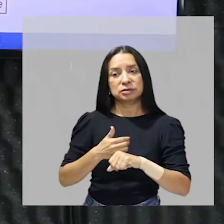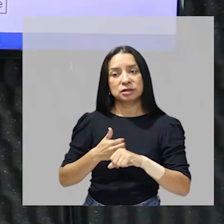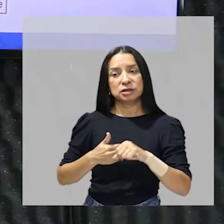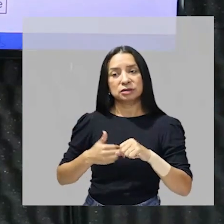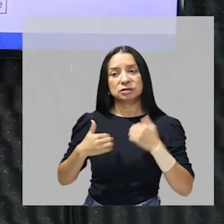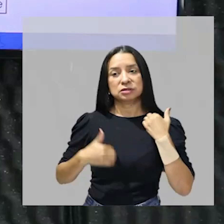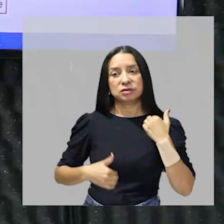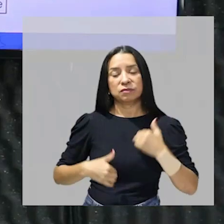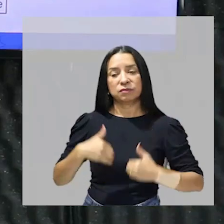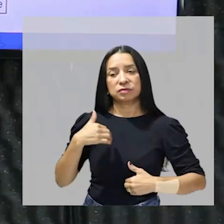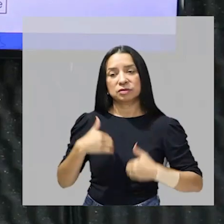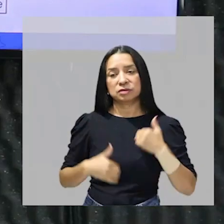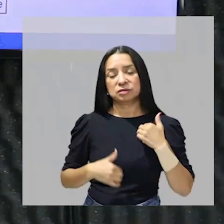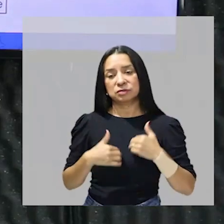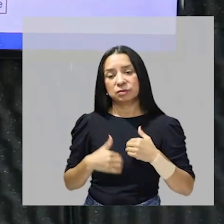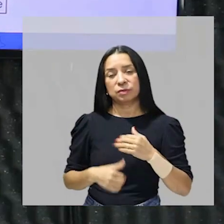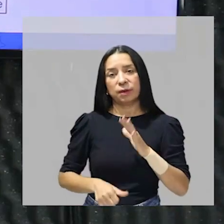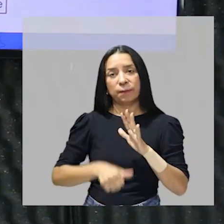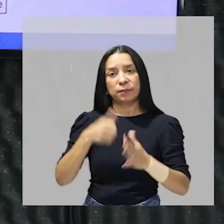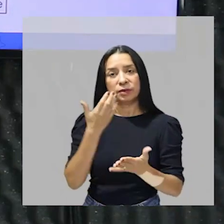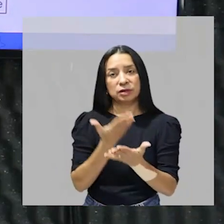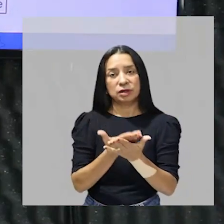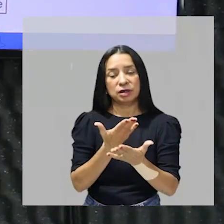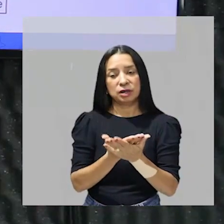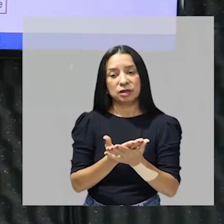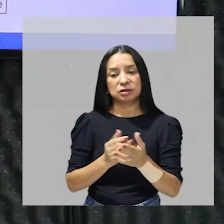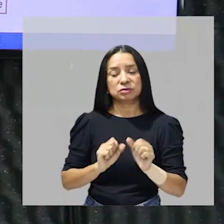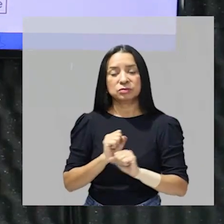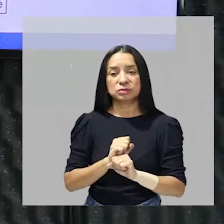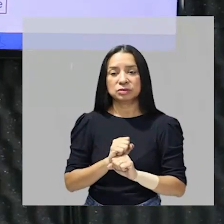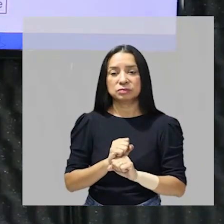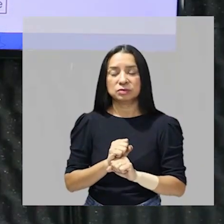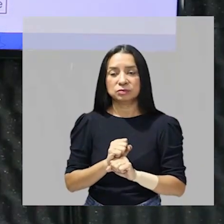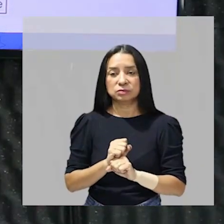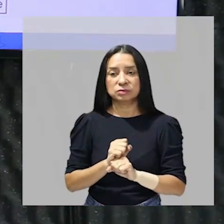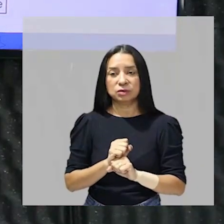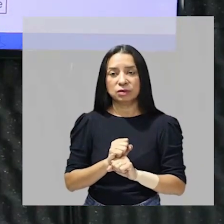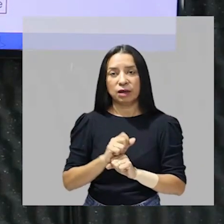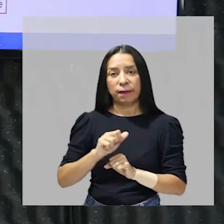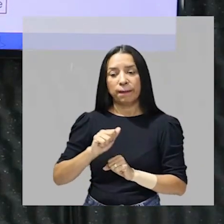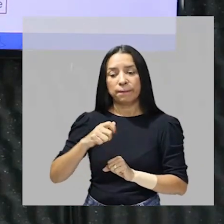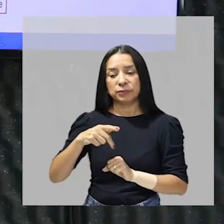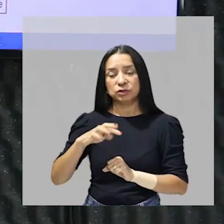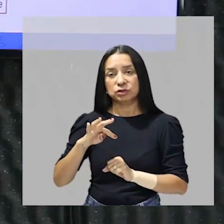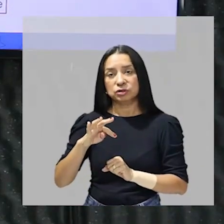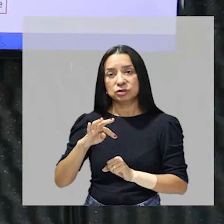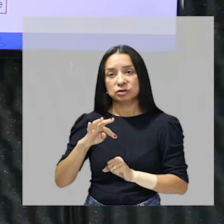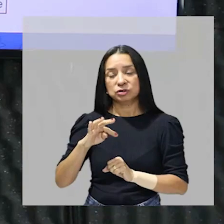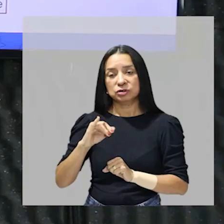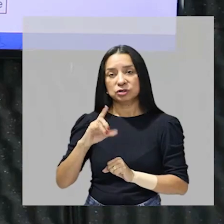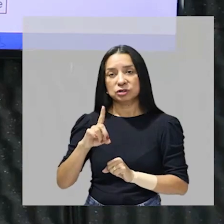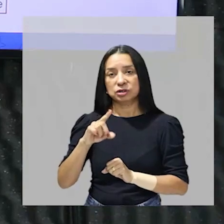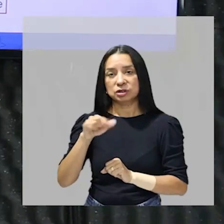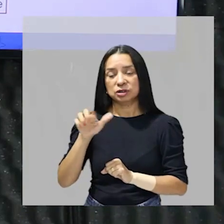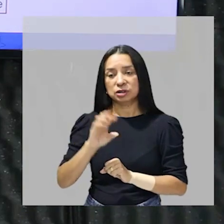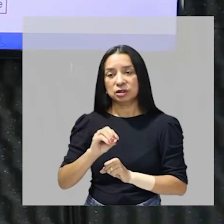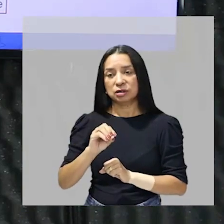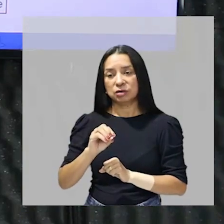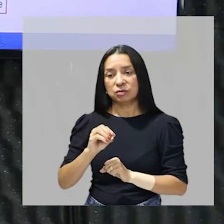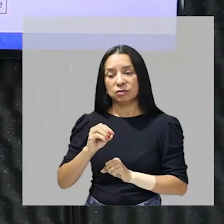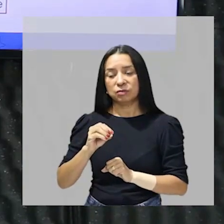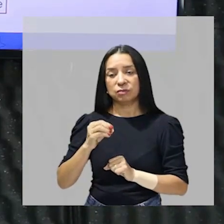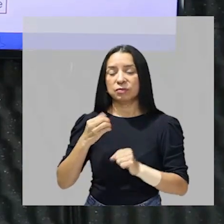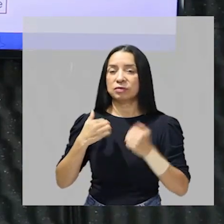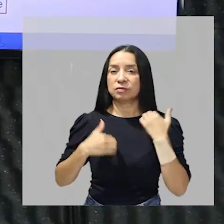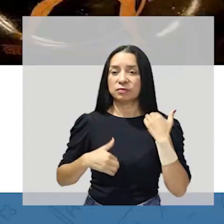primeirinha aula, quando eu falei de aptidão física, falei que a aptidão física, ela está ligada à capacidade que o indivíduo tem de